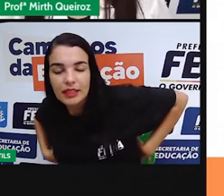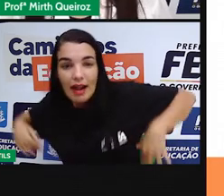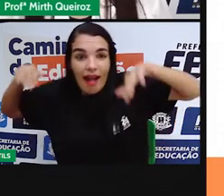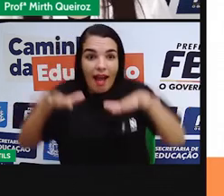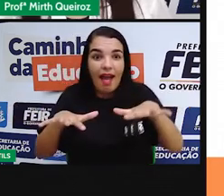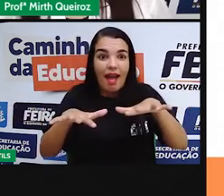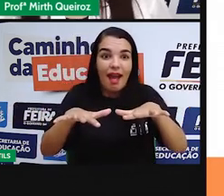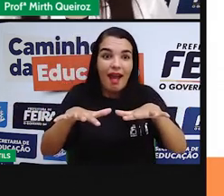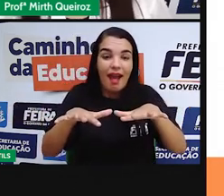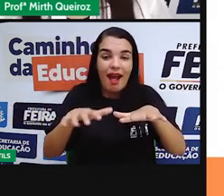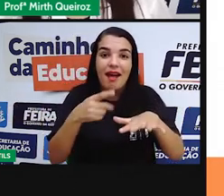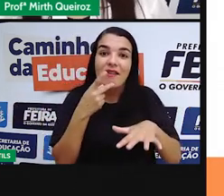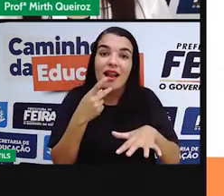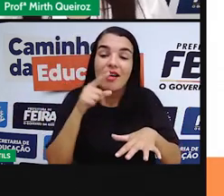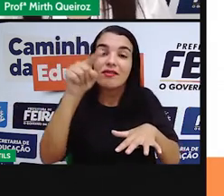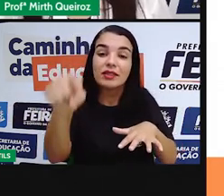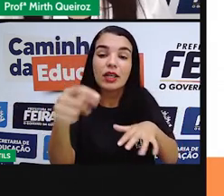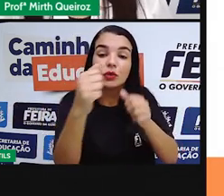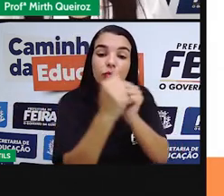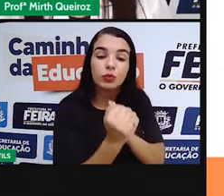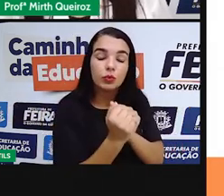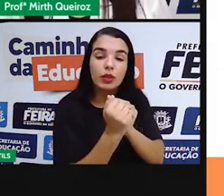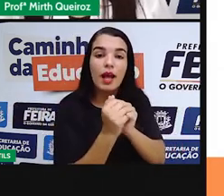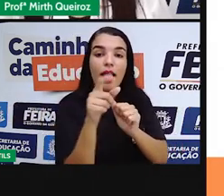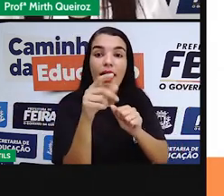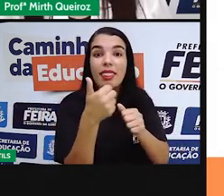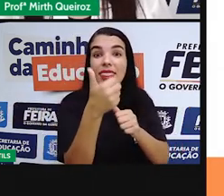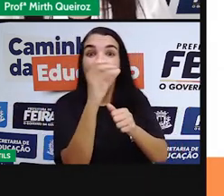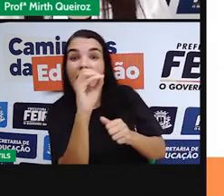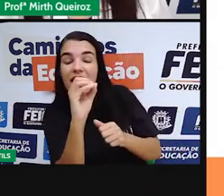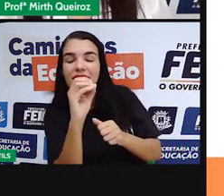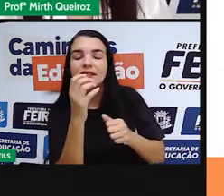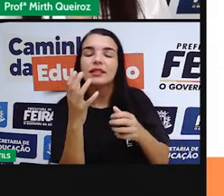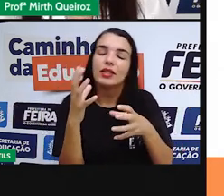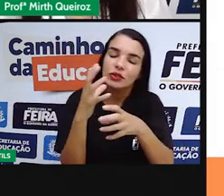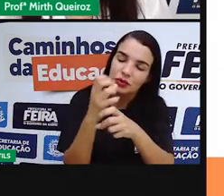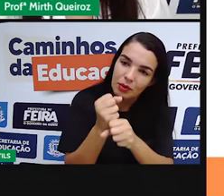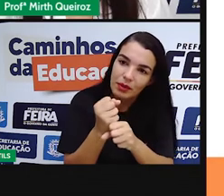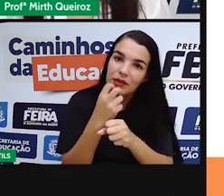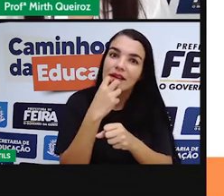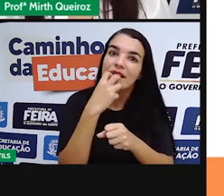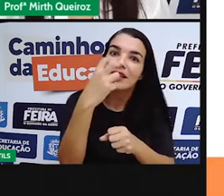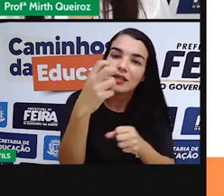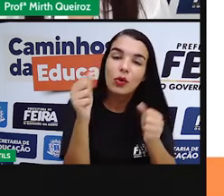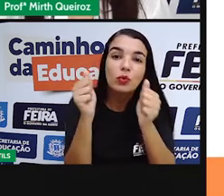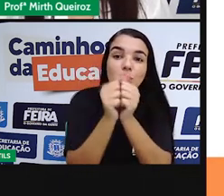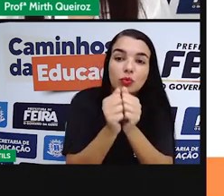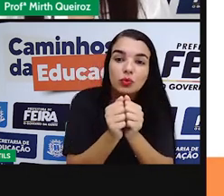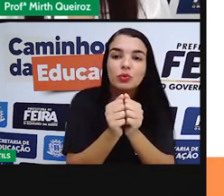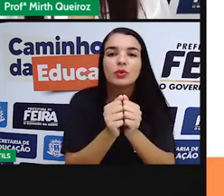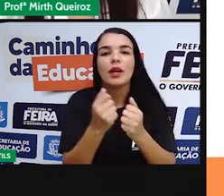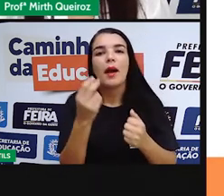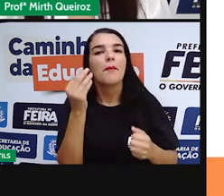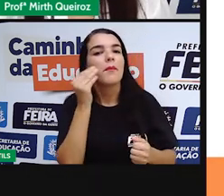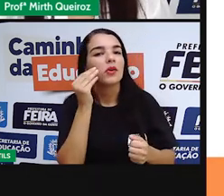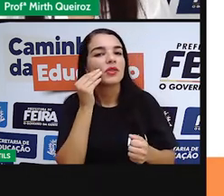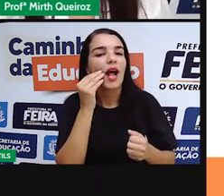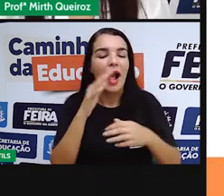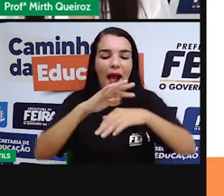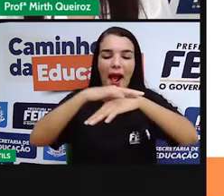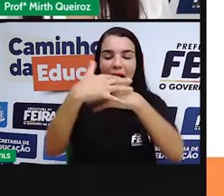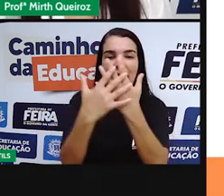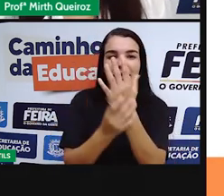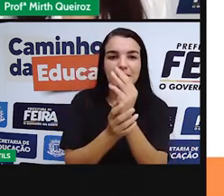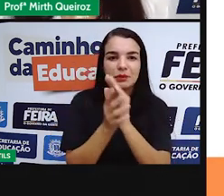é a soma. Quem acertar, vence. Então, eles gritam junto ao mesmo tempo que também vão mostrar as mãos,